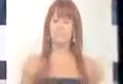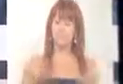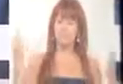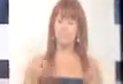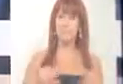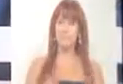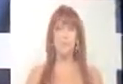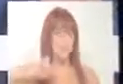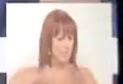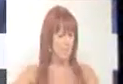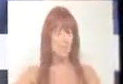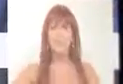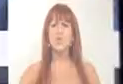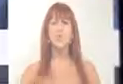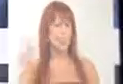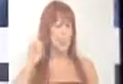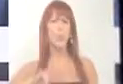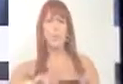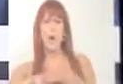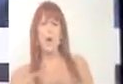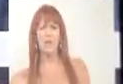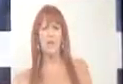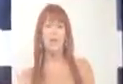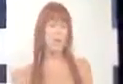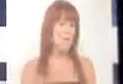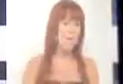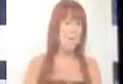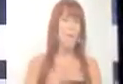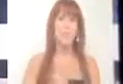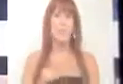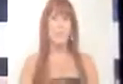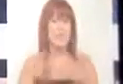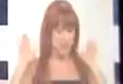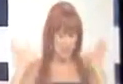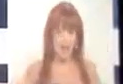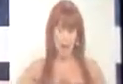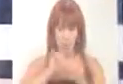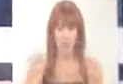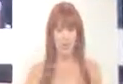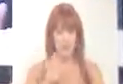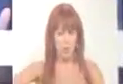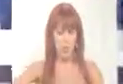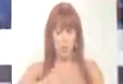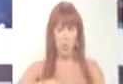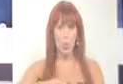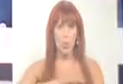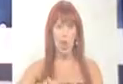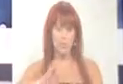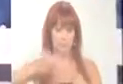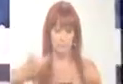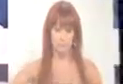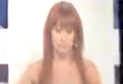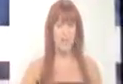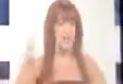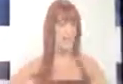certeza, profundas e significativas alterações. Desde logo, tem que ser acompanhado de um quadro financeiro que não está